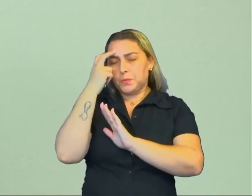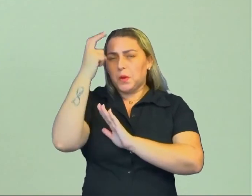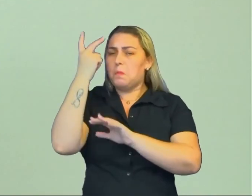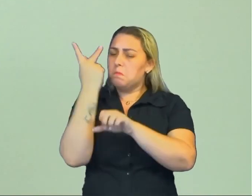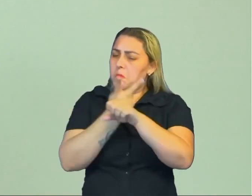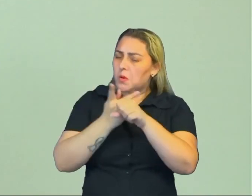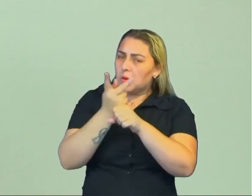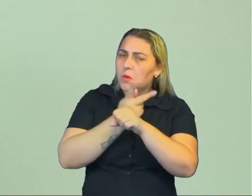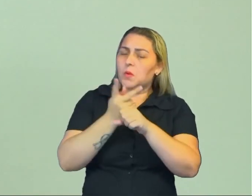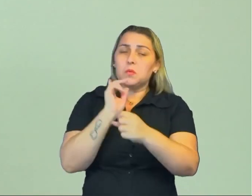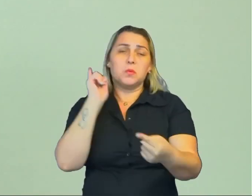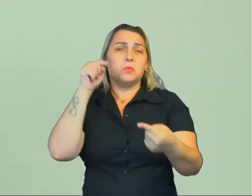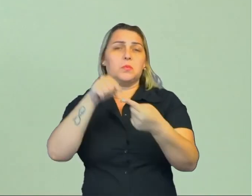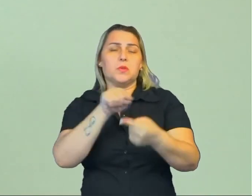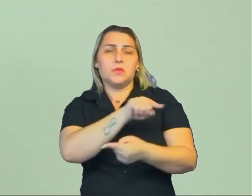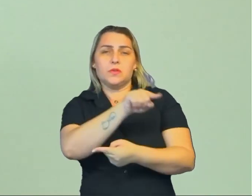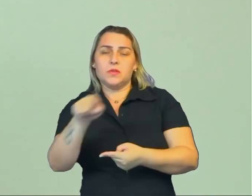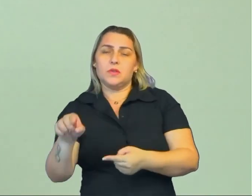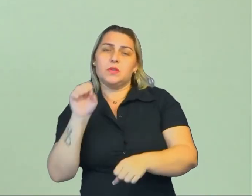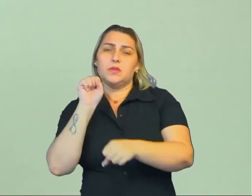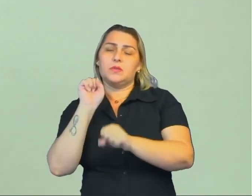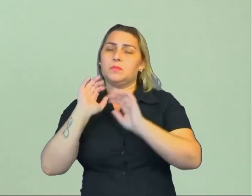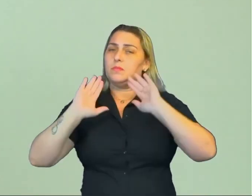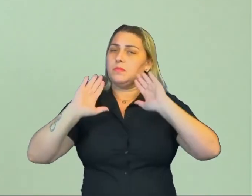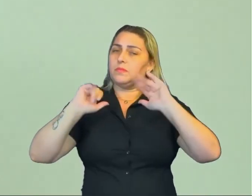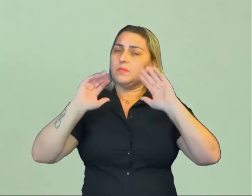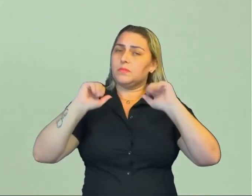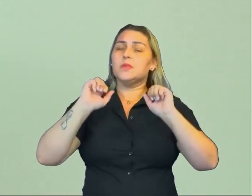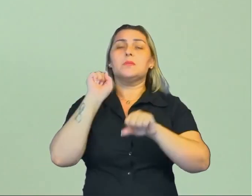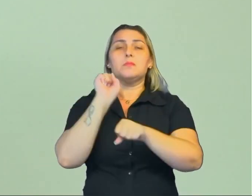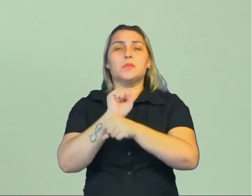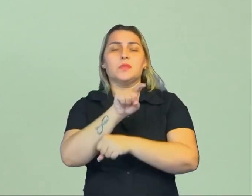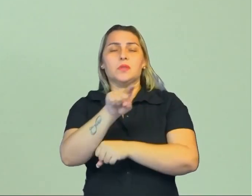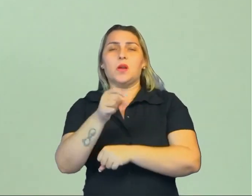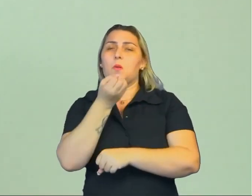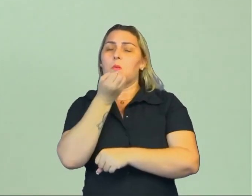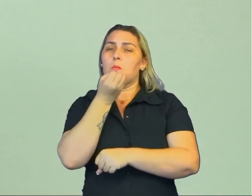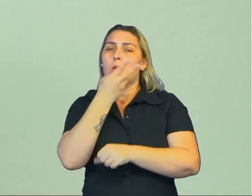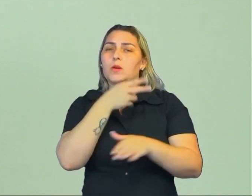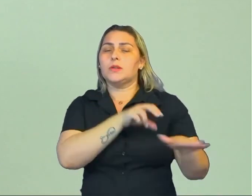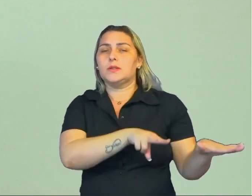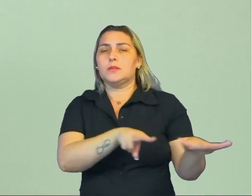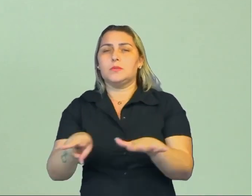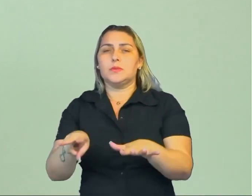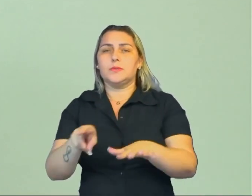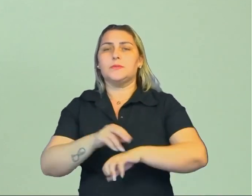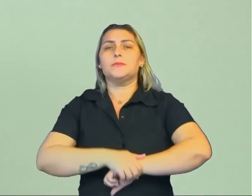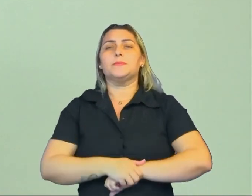busca dos ideais de vocês. Me despeço de vocês, espero que vocês tenham uma ótima semana.